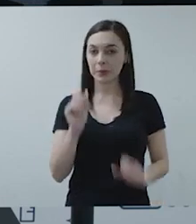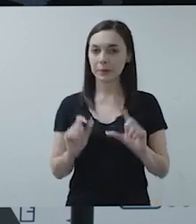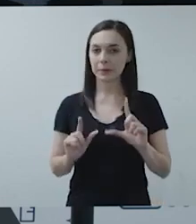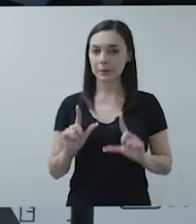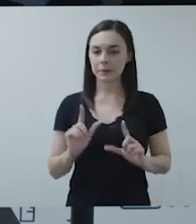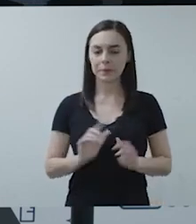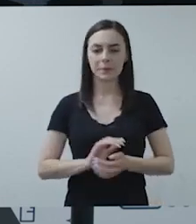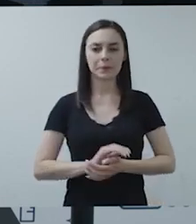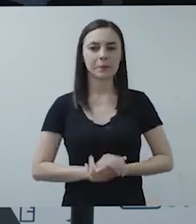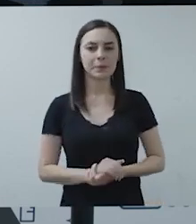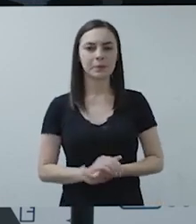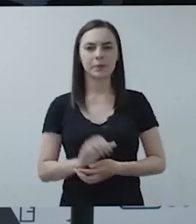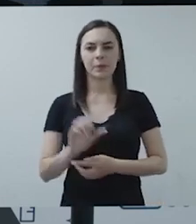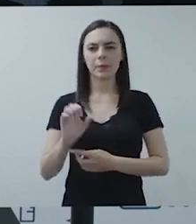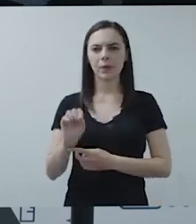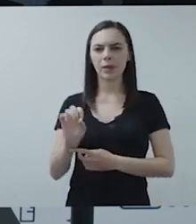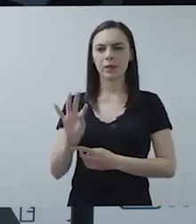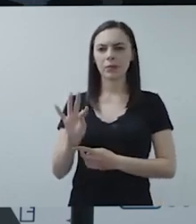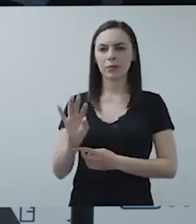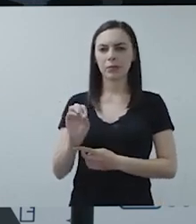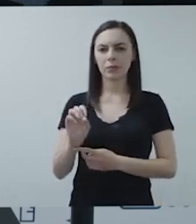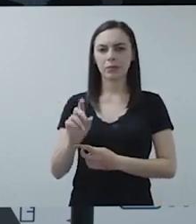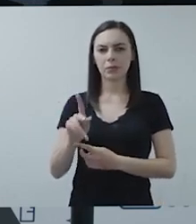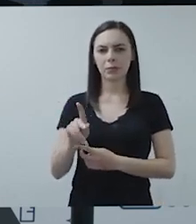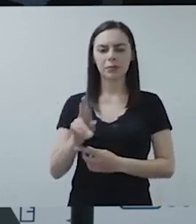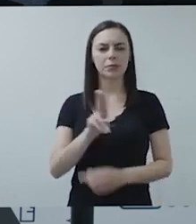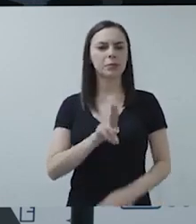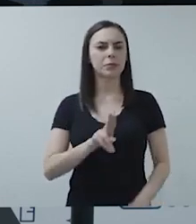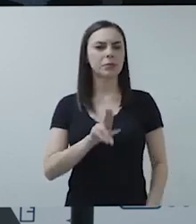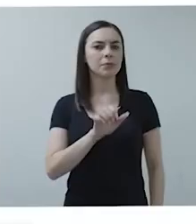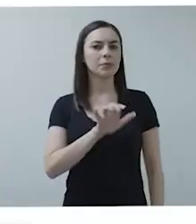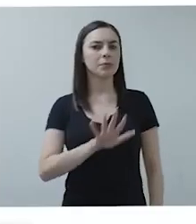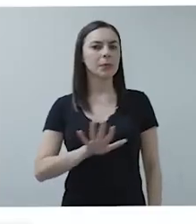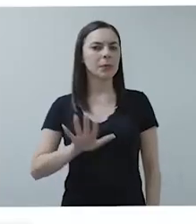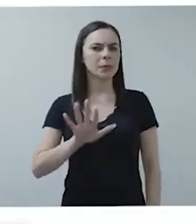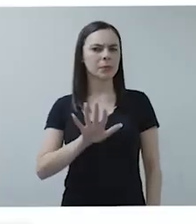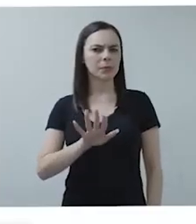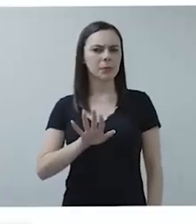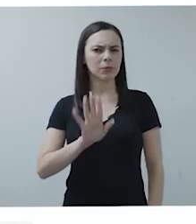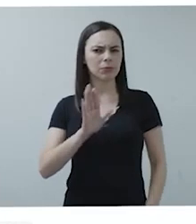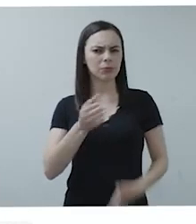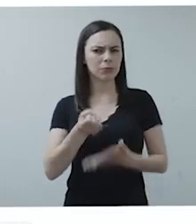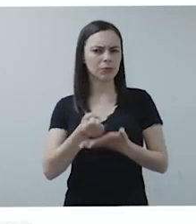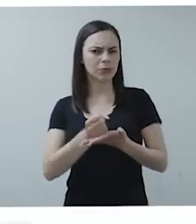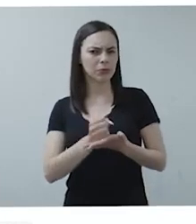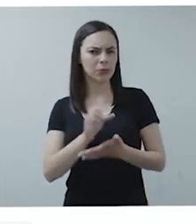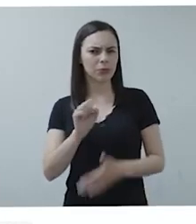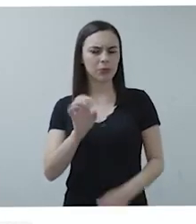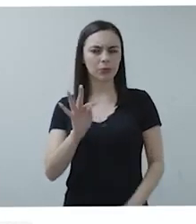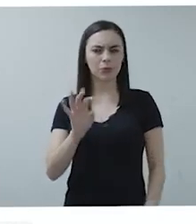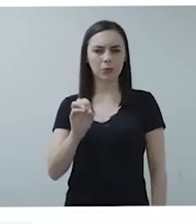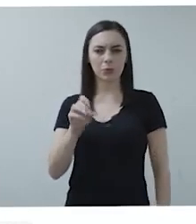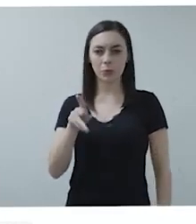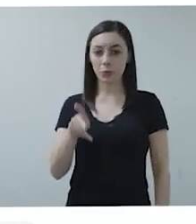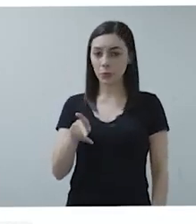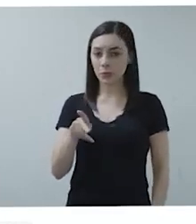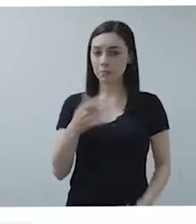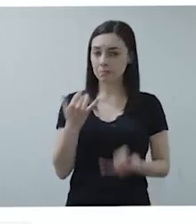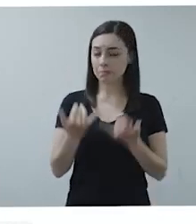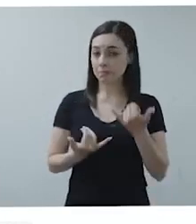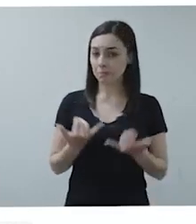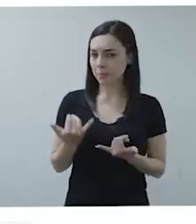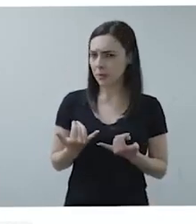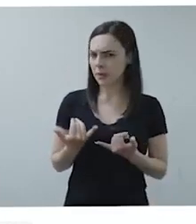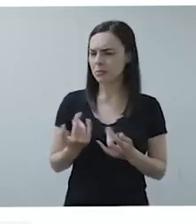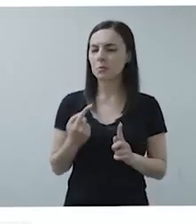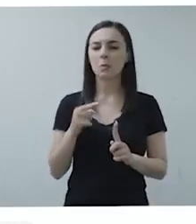comigo. Stop com imagens. Vocês já jogaram stop? Já brincaram? O jogo do stop,